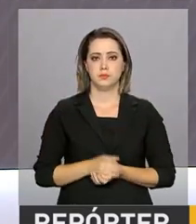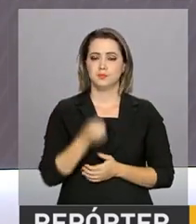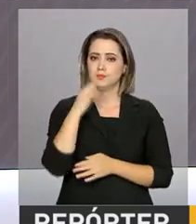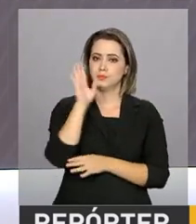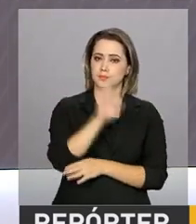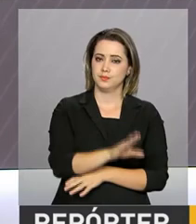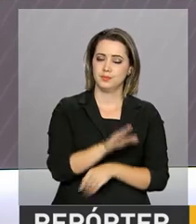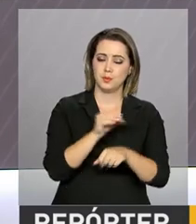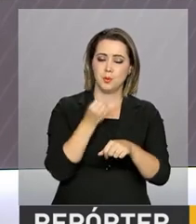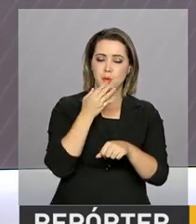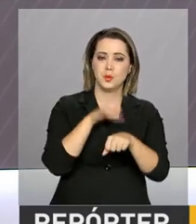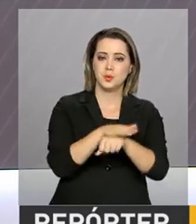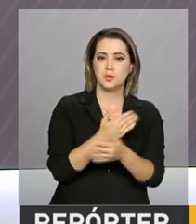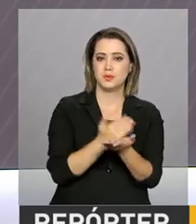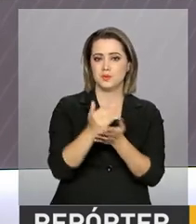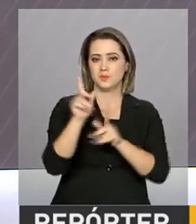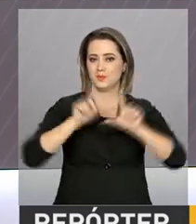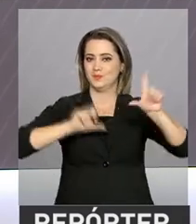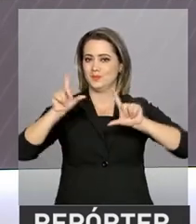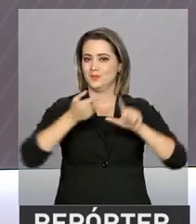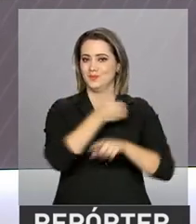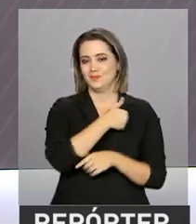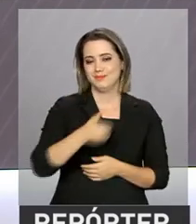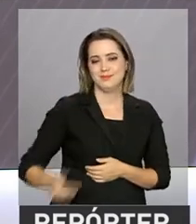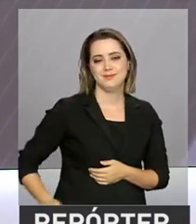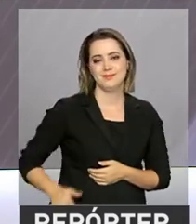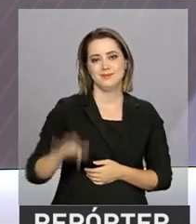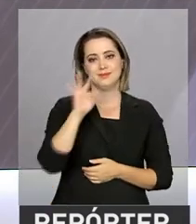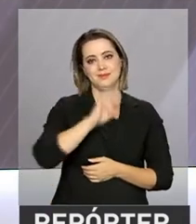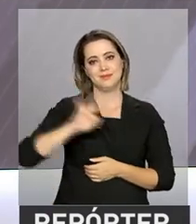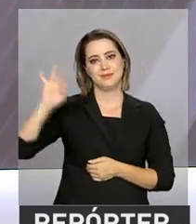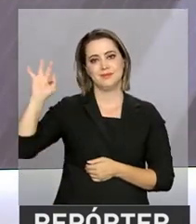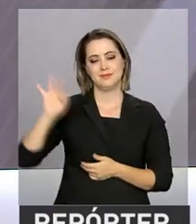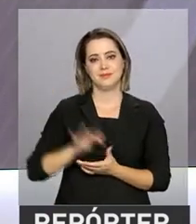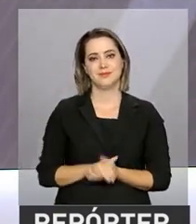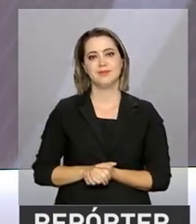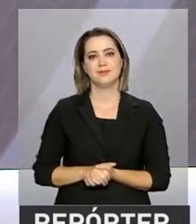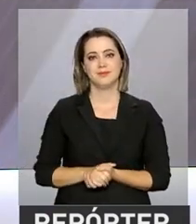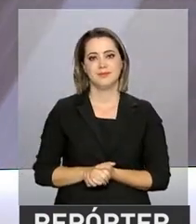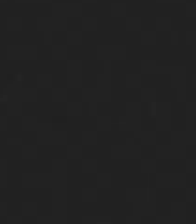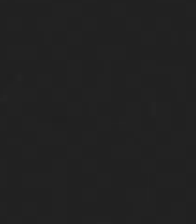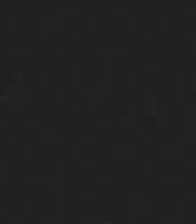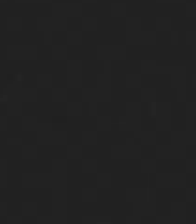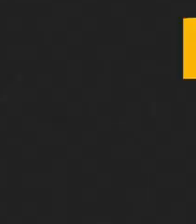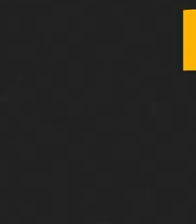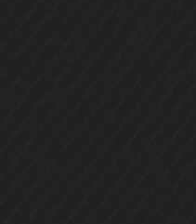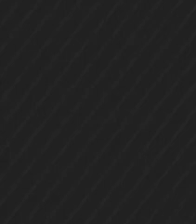uma boa noite pra você continue com a gente aqui na nbr a tv do governo federal